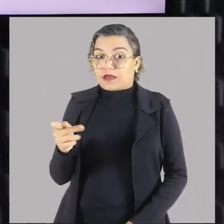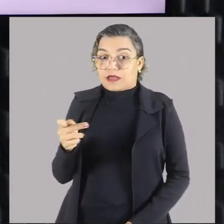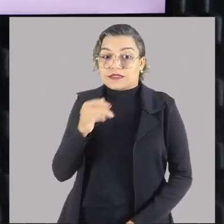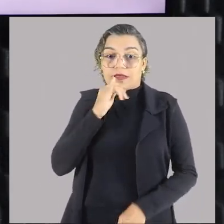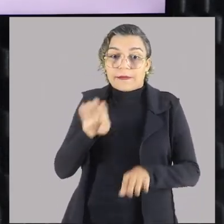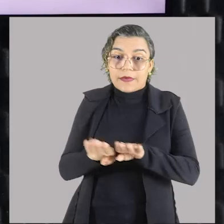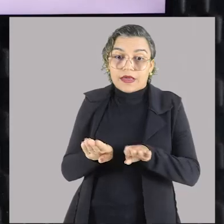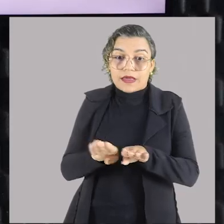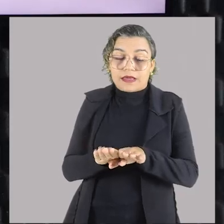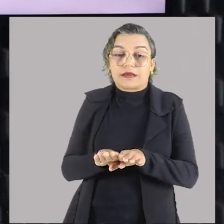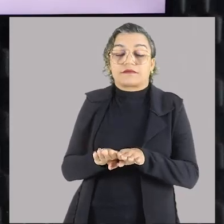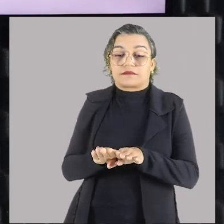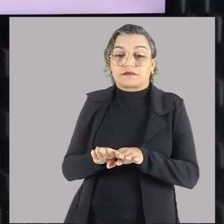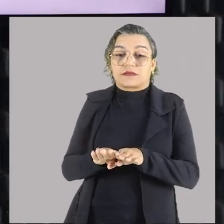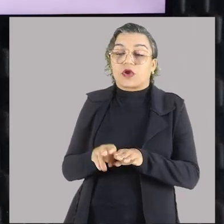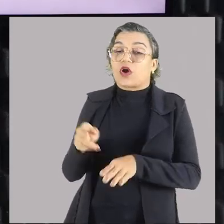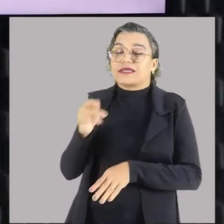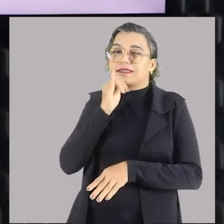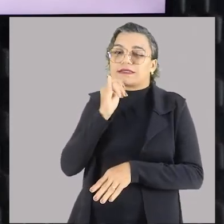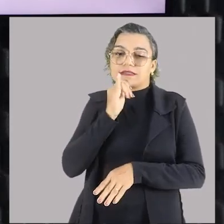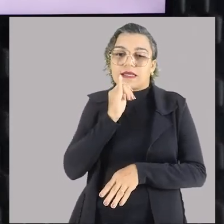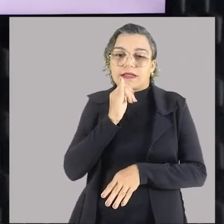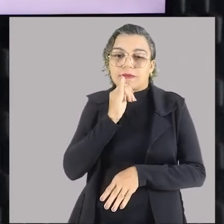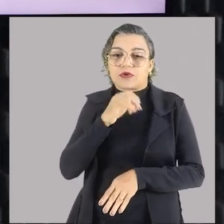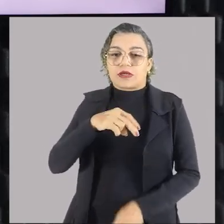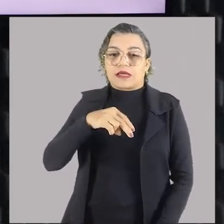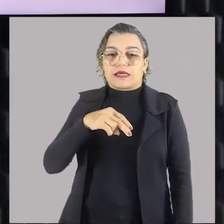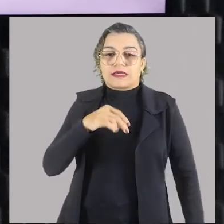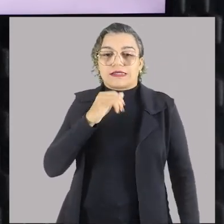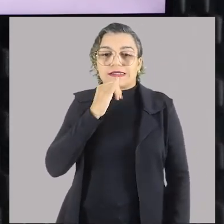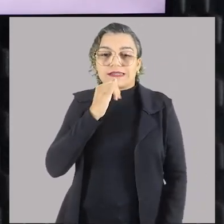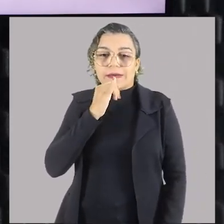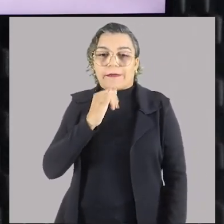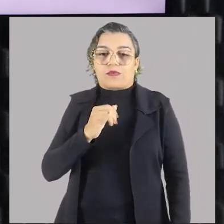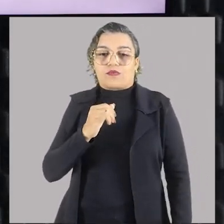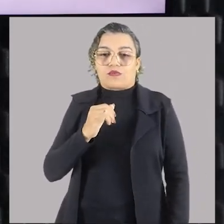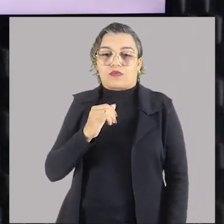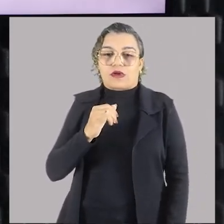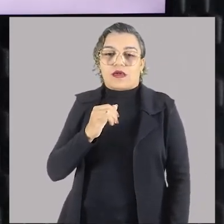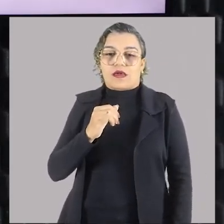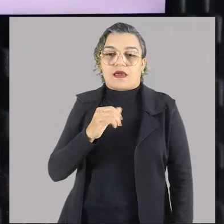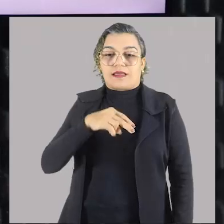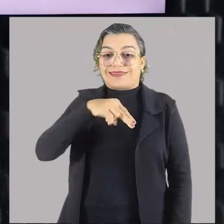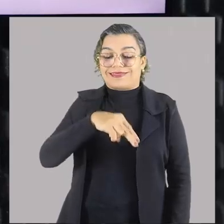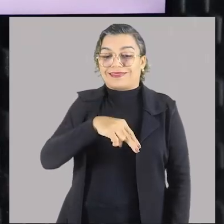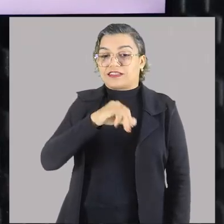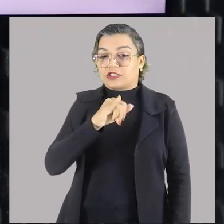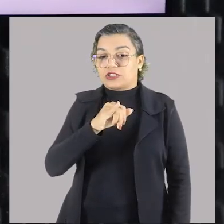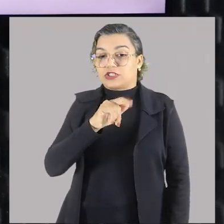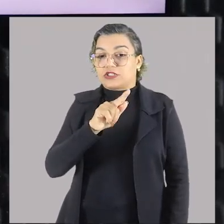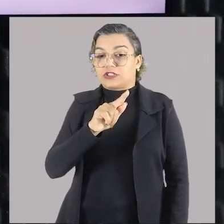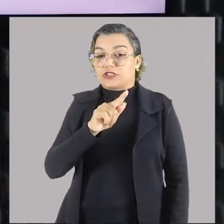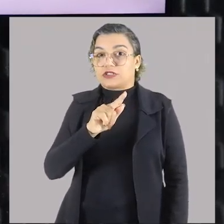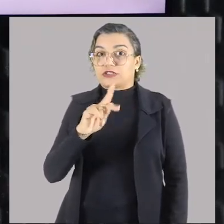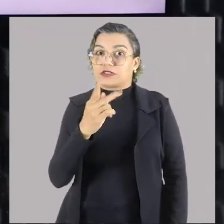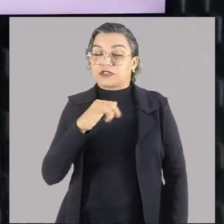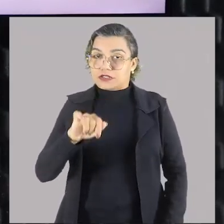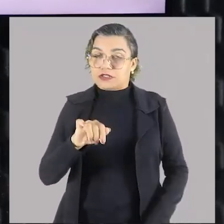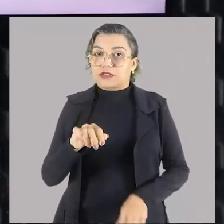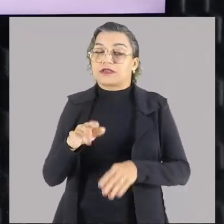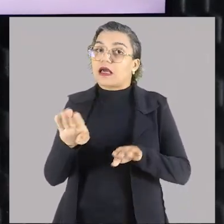portuguesa, significam a mesma coisa. Boa noite. Então, qual é a diferença? Lembra que eu falei das circunstâncias? Você